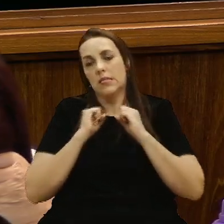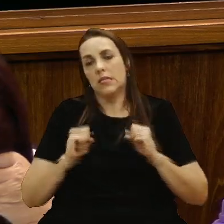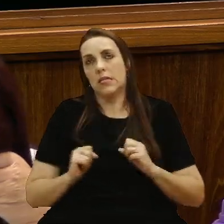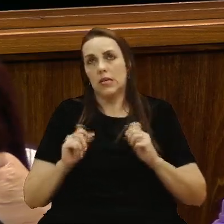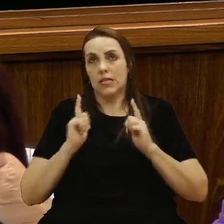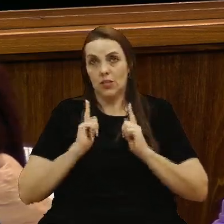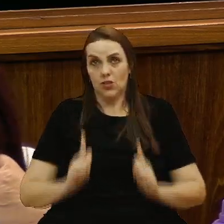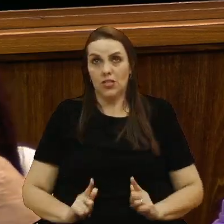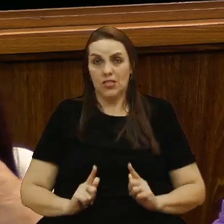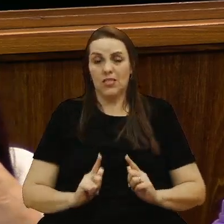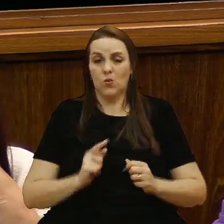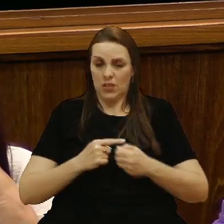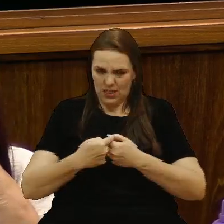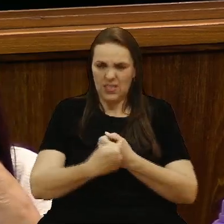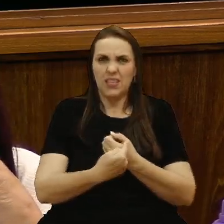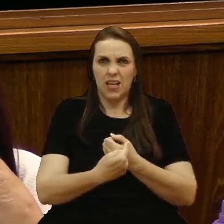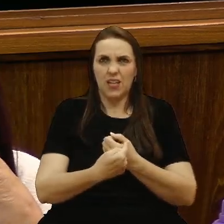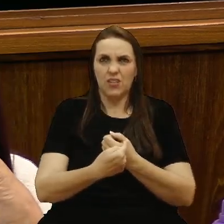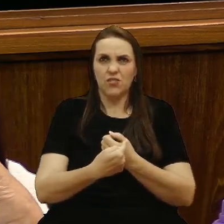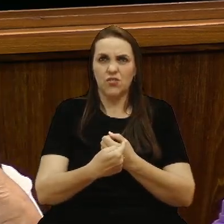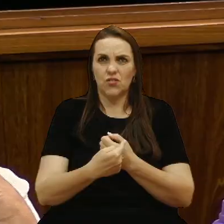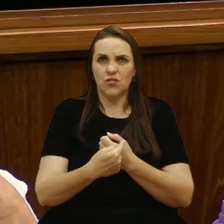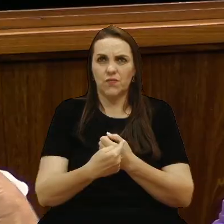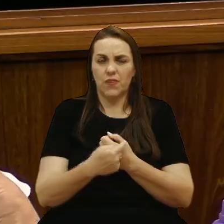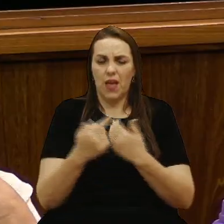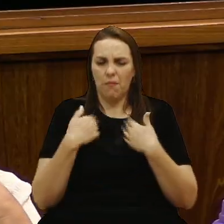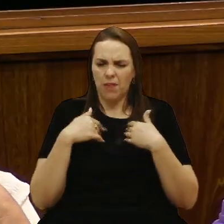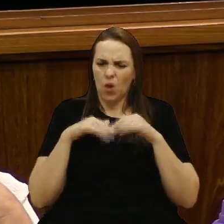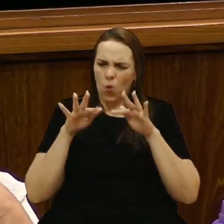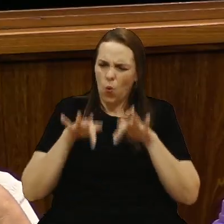eu chego na conclusão que, de fato, pode haver